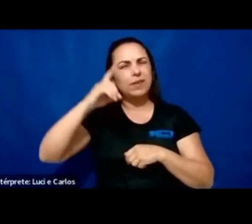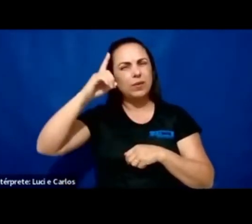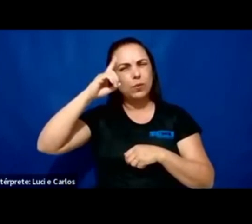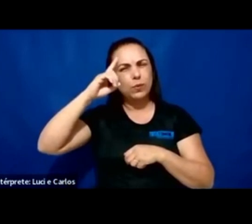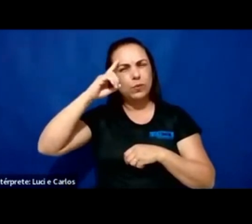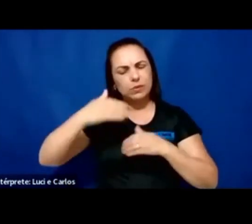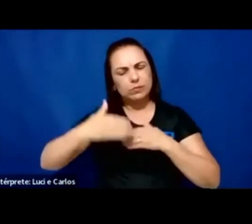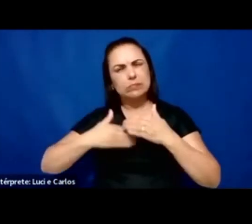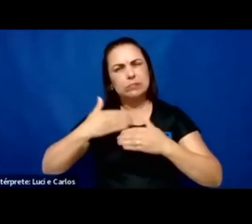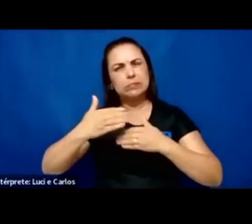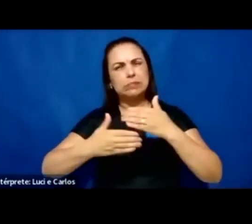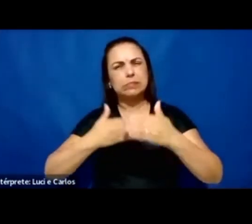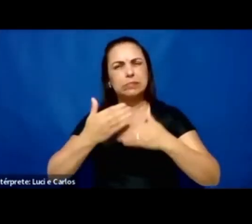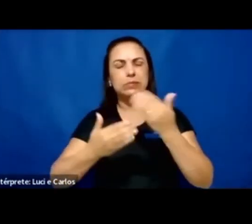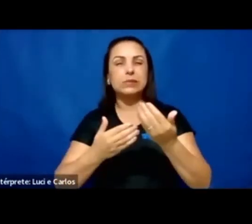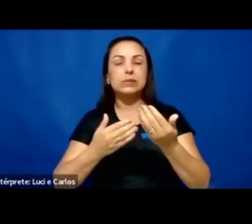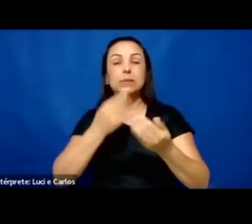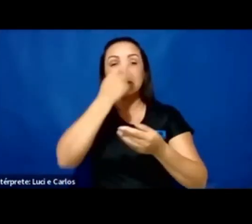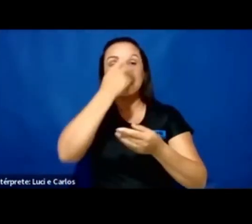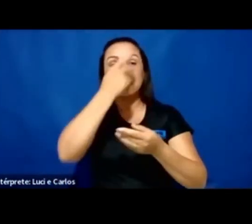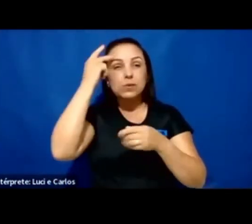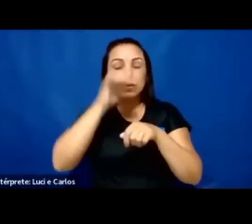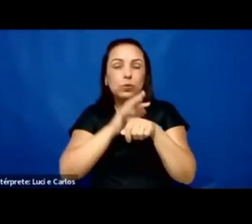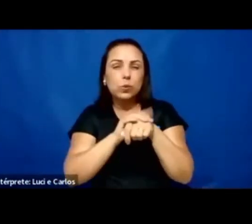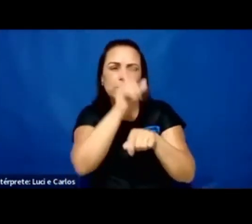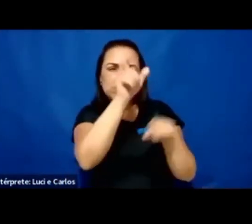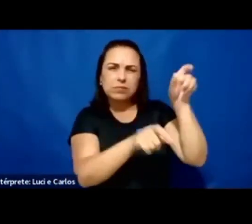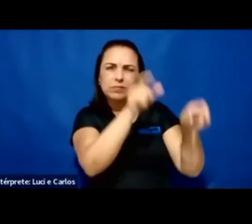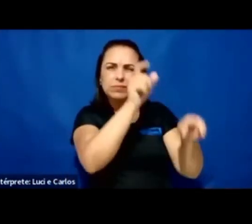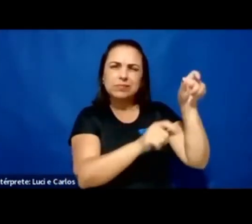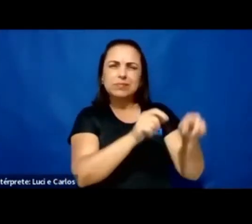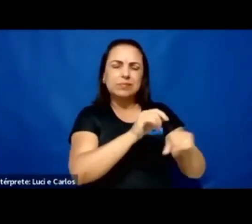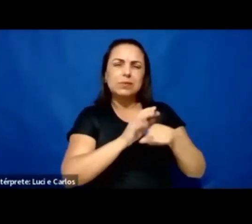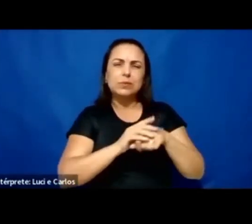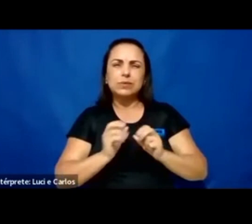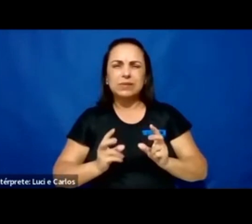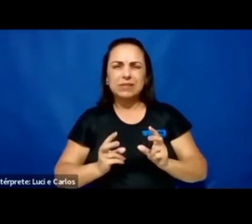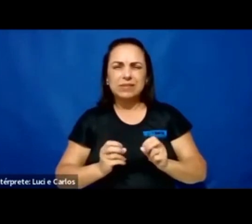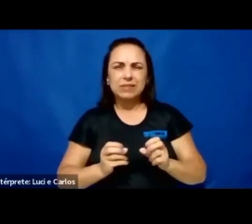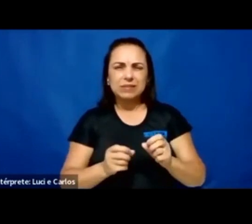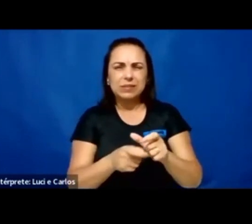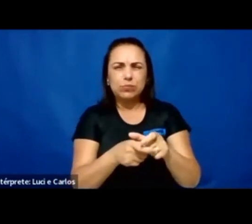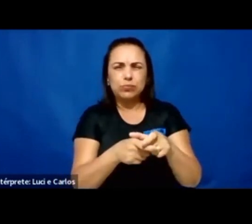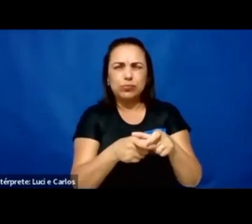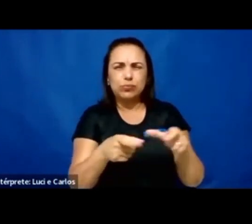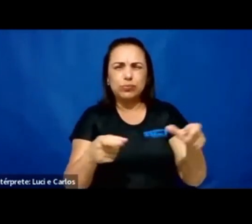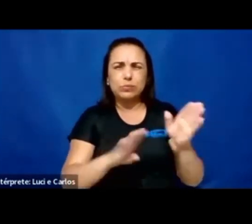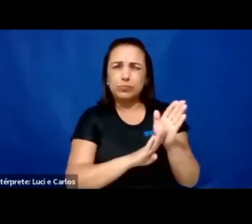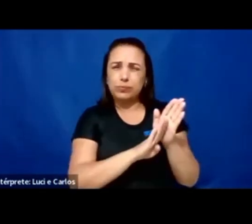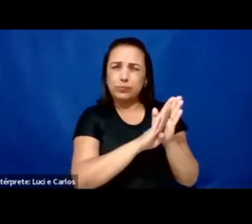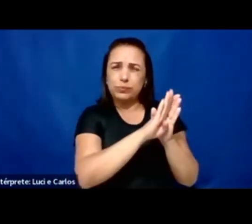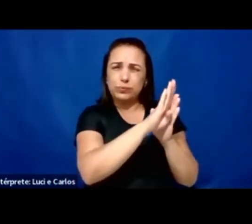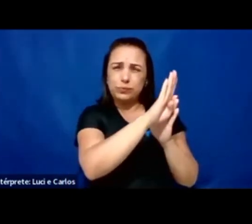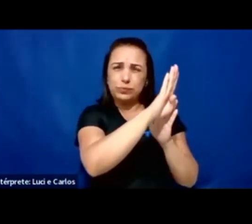dia que passa, o número de casos de câncer está crescendo abruptamente. Vai chegar